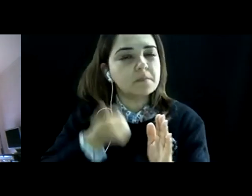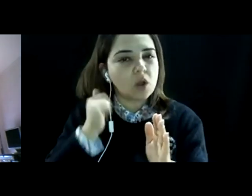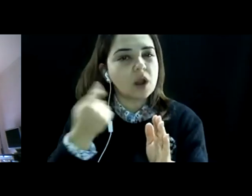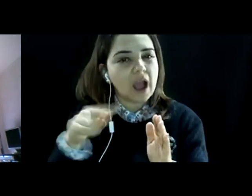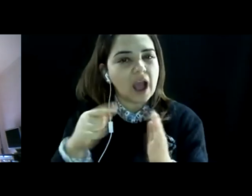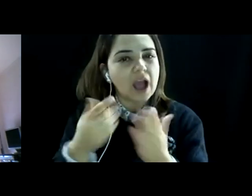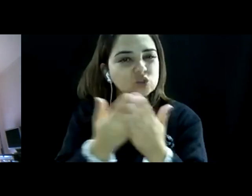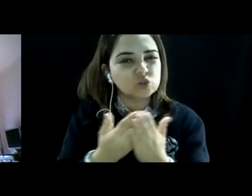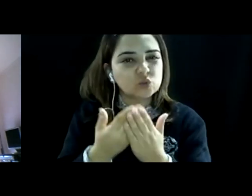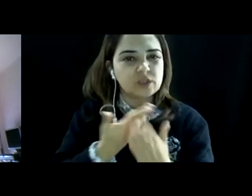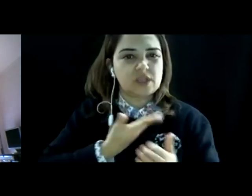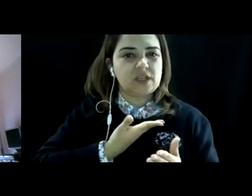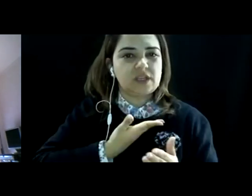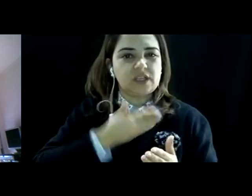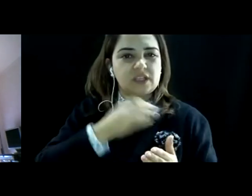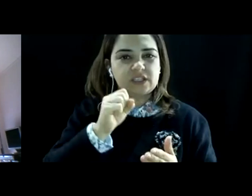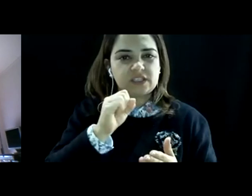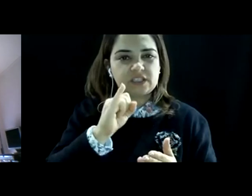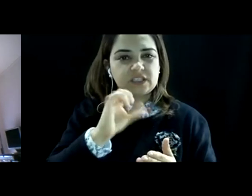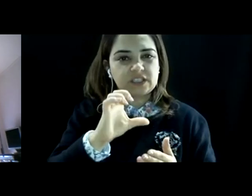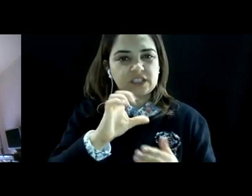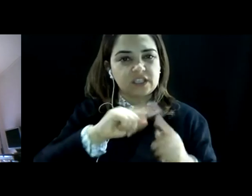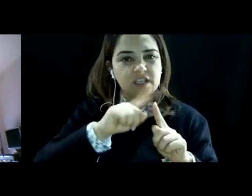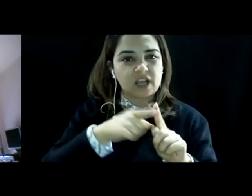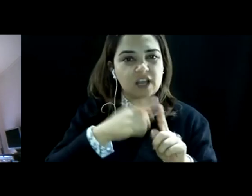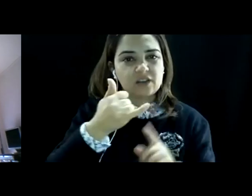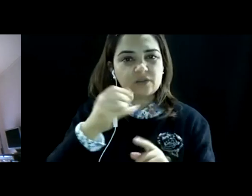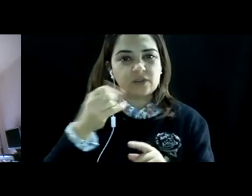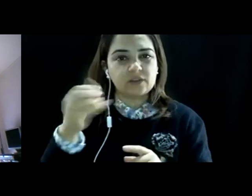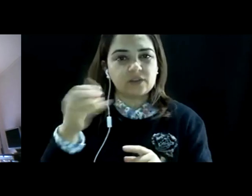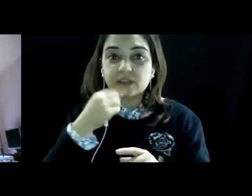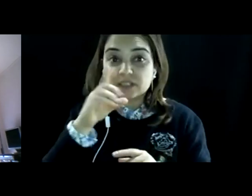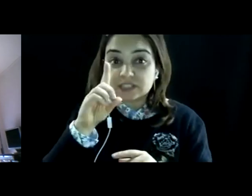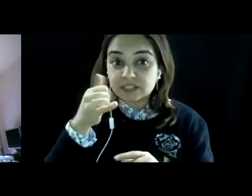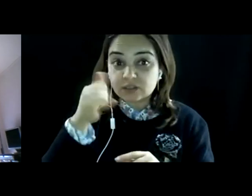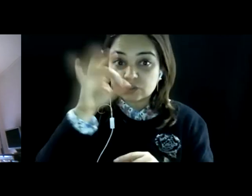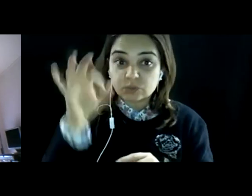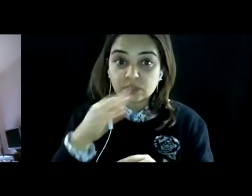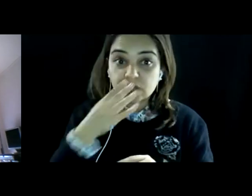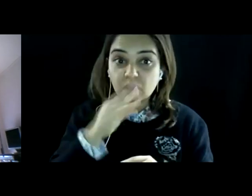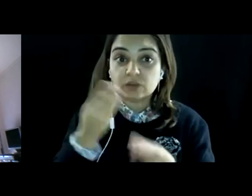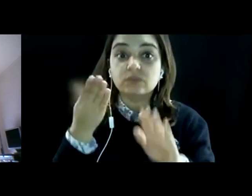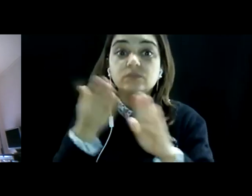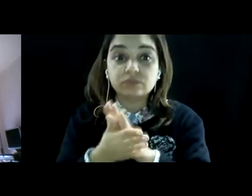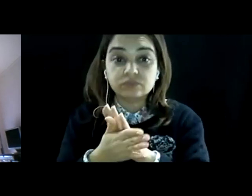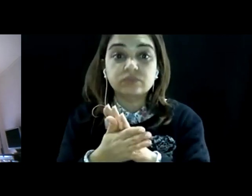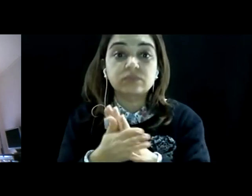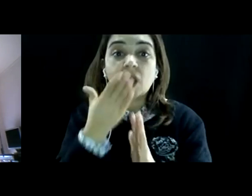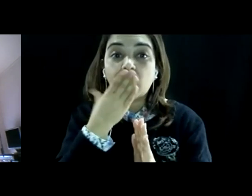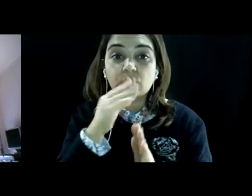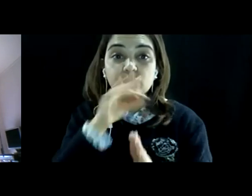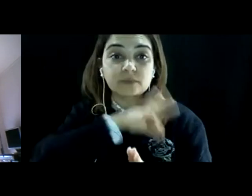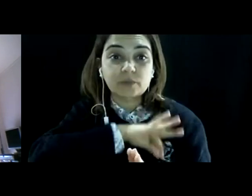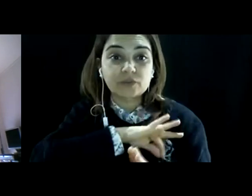DGIC, que é do ano de 2020, e ele mostra que 62% dos alunos que entraram no curso profissional em 2016-2017